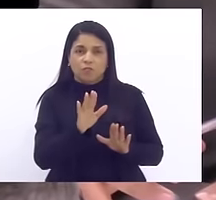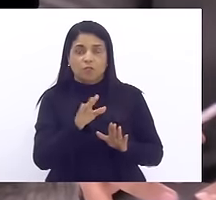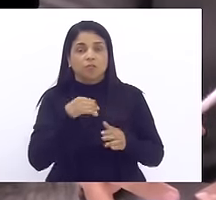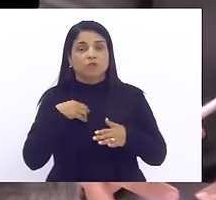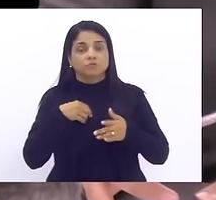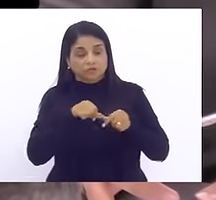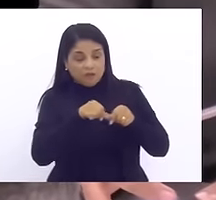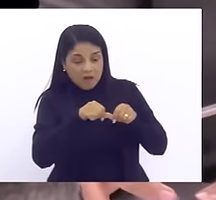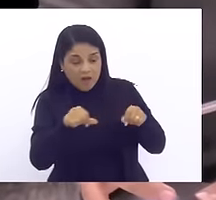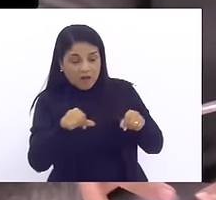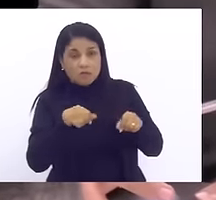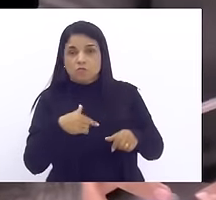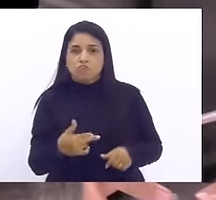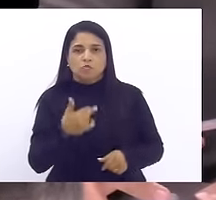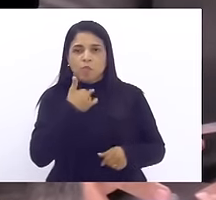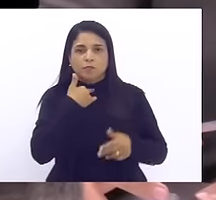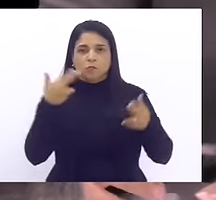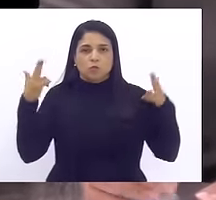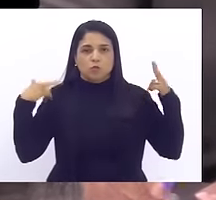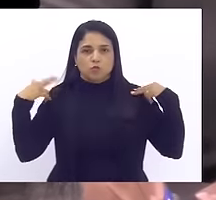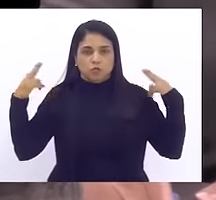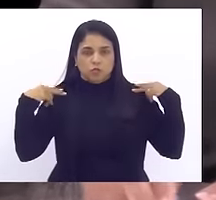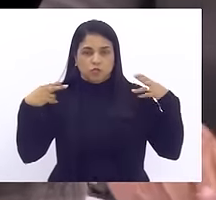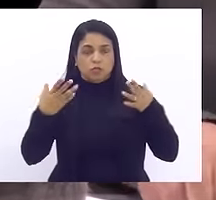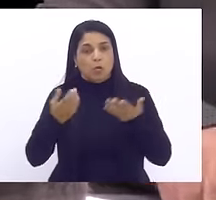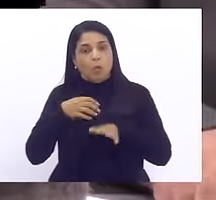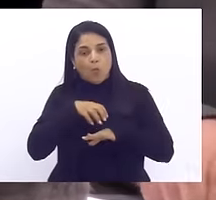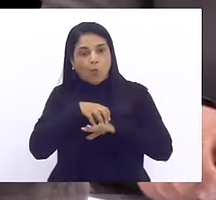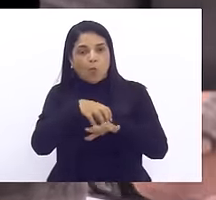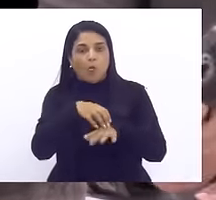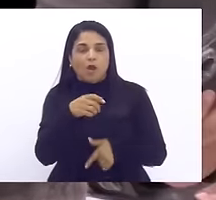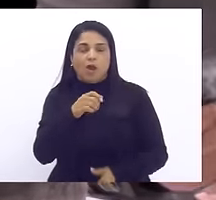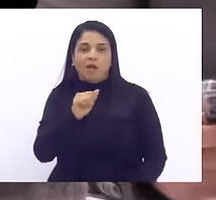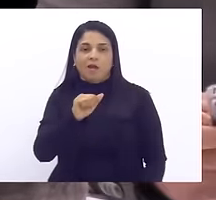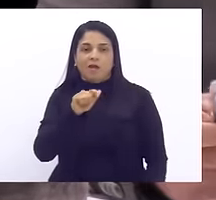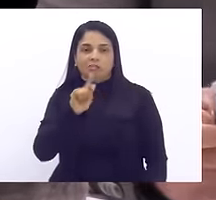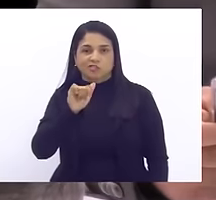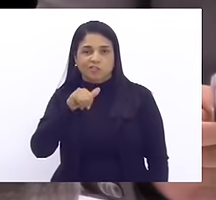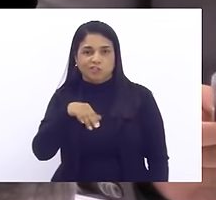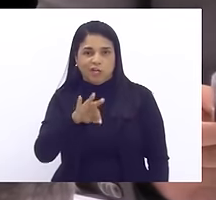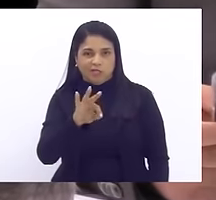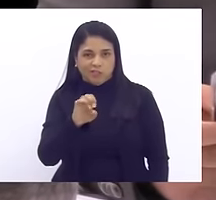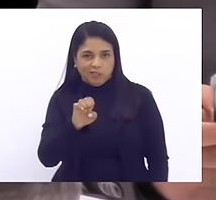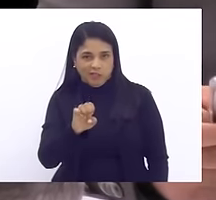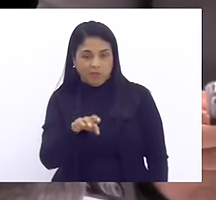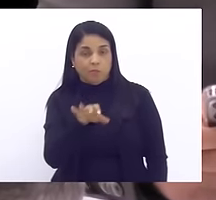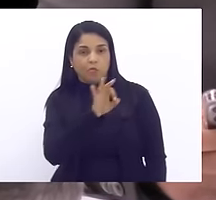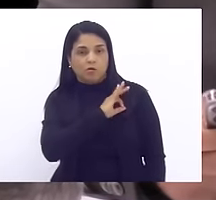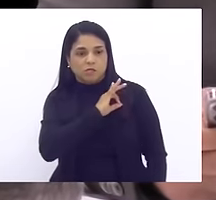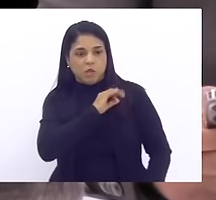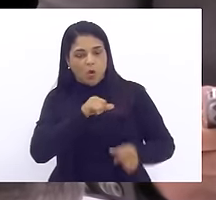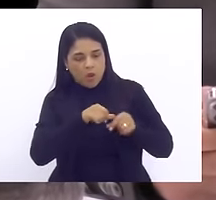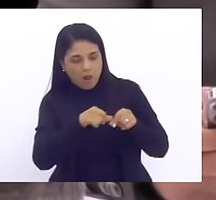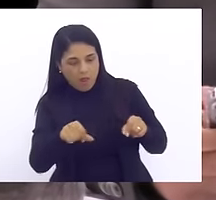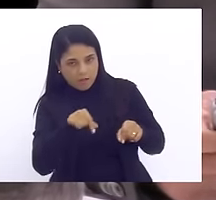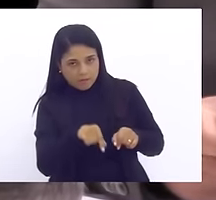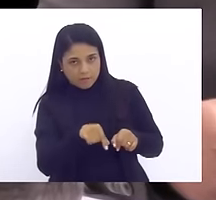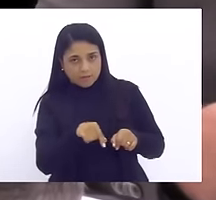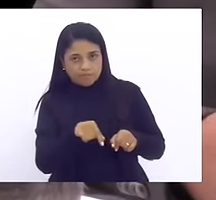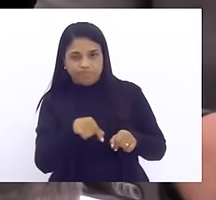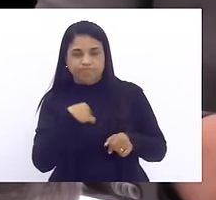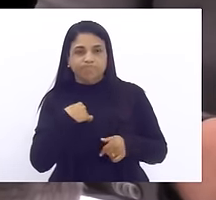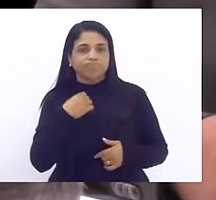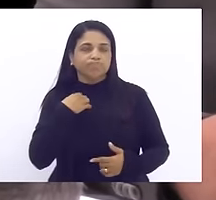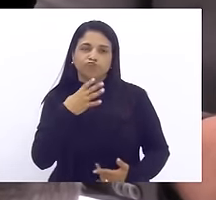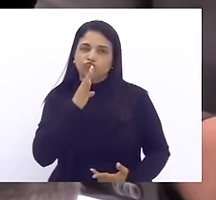pelo amor de Deus que o agente de trânsito ou de transporte ou de segurança tem que lacrar o veículo que ele aprende eu